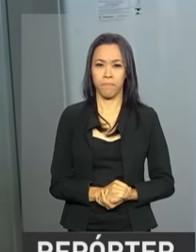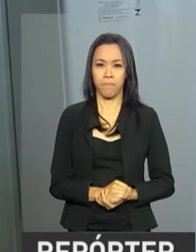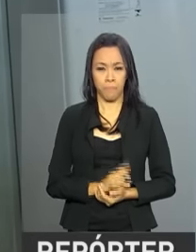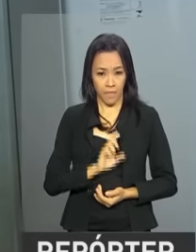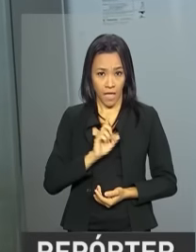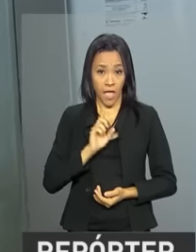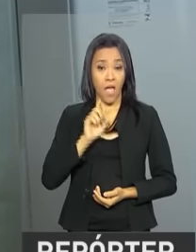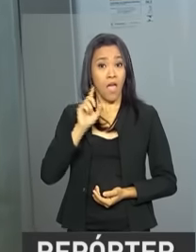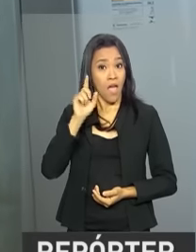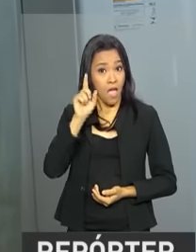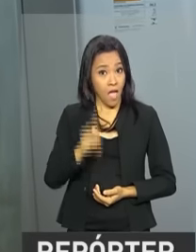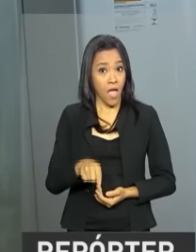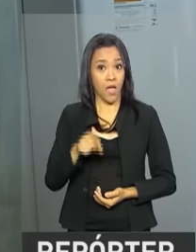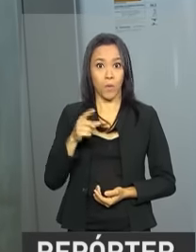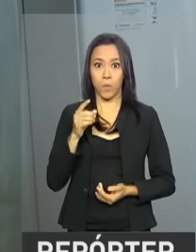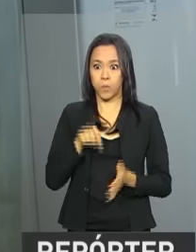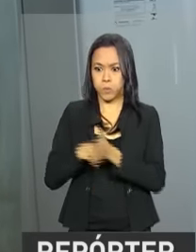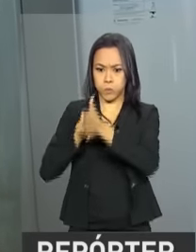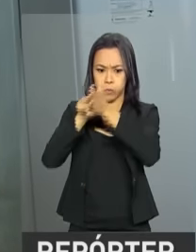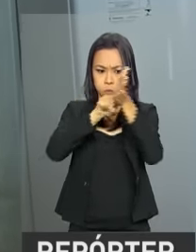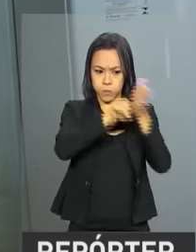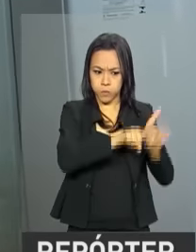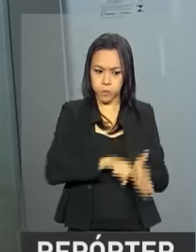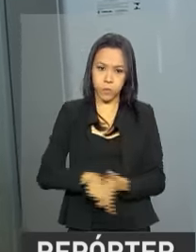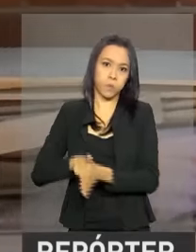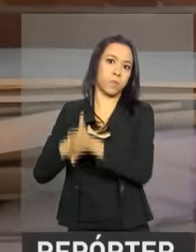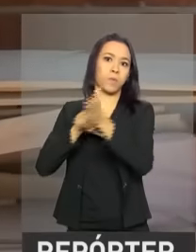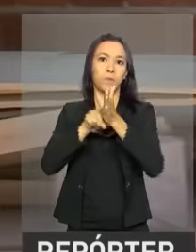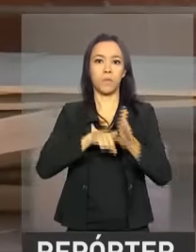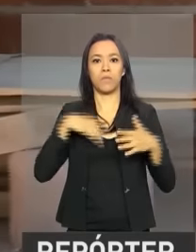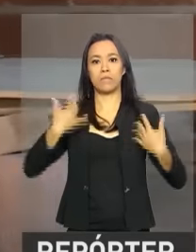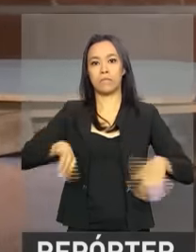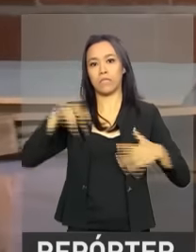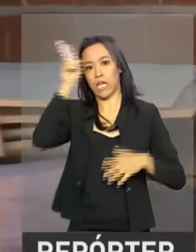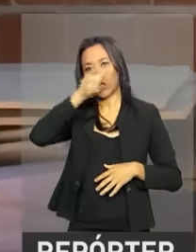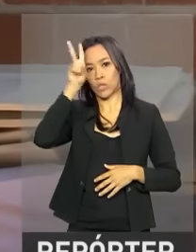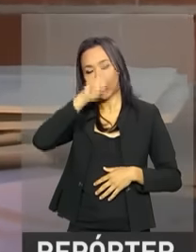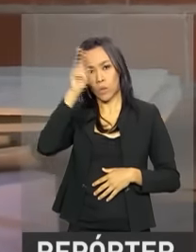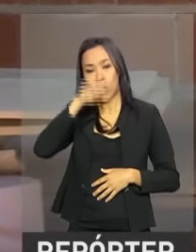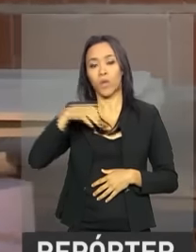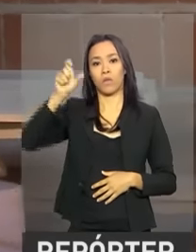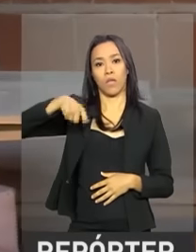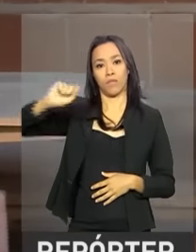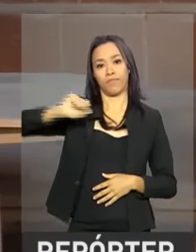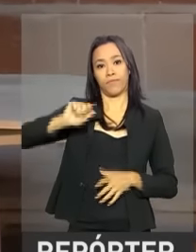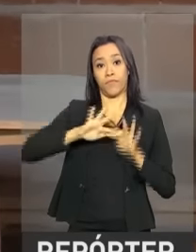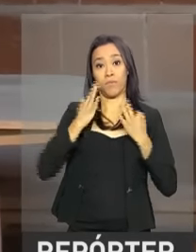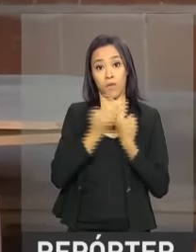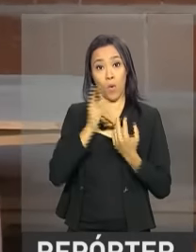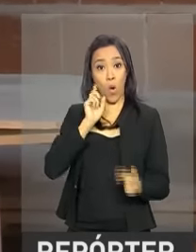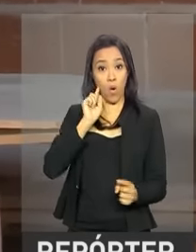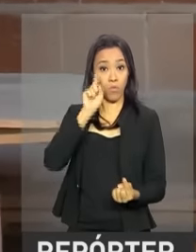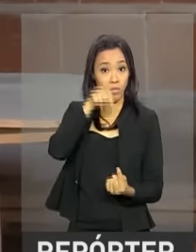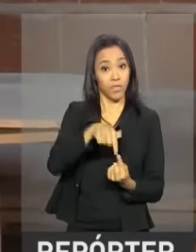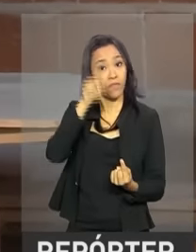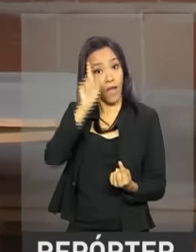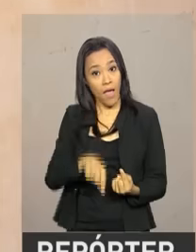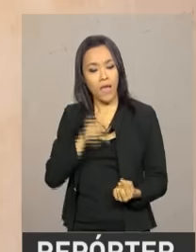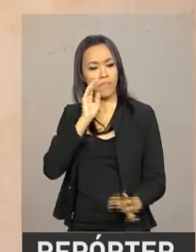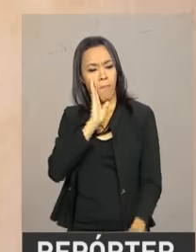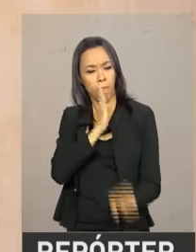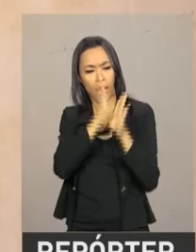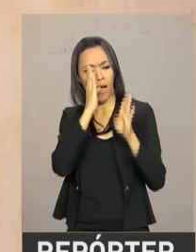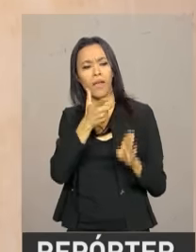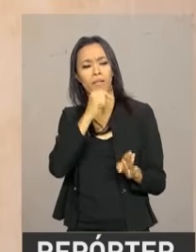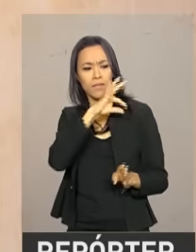Este foi o maior pente fino em toda a história do Bolsa Família o objetivo é combater fraudes no programa e identificar quem